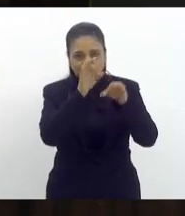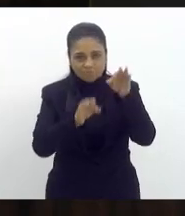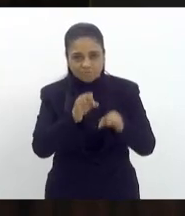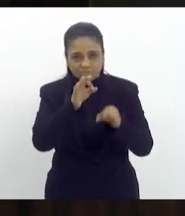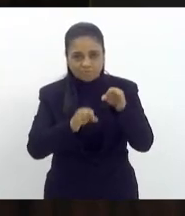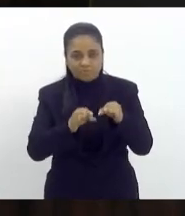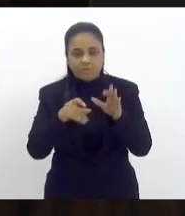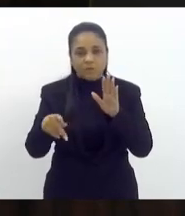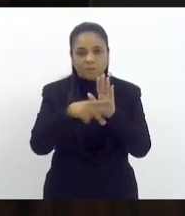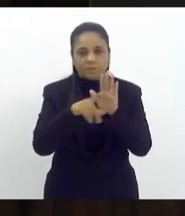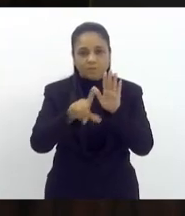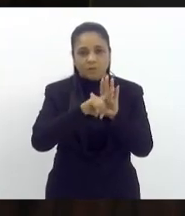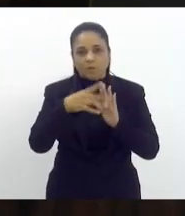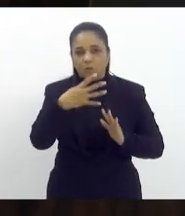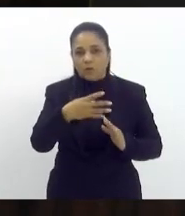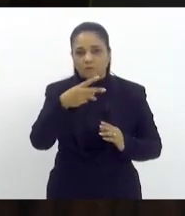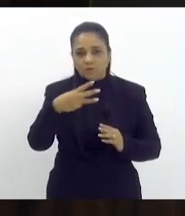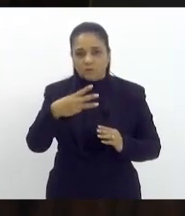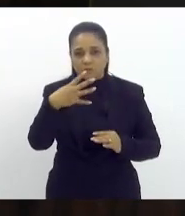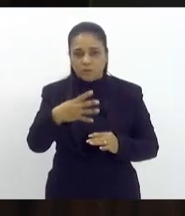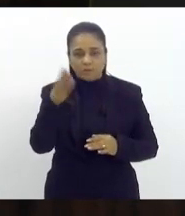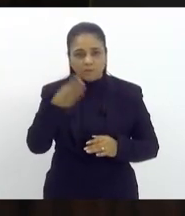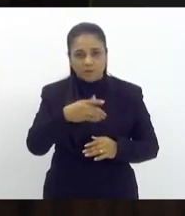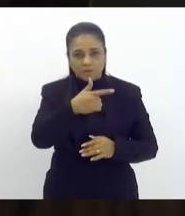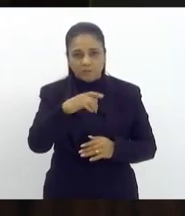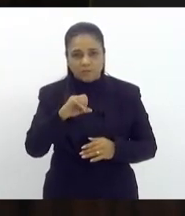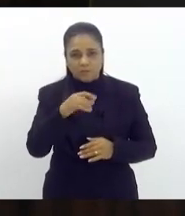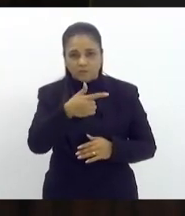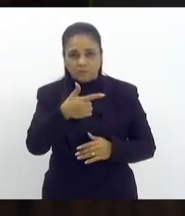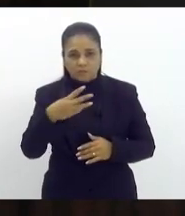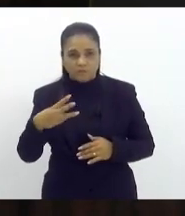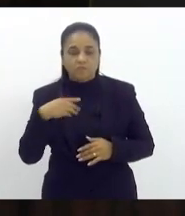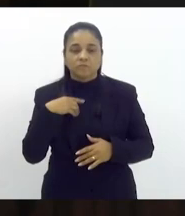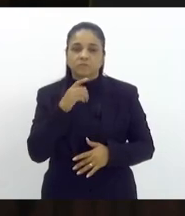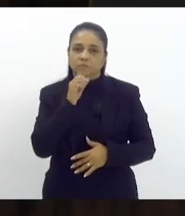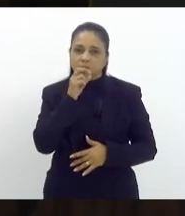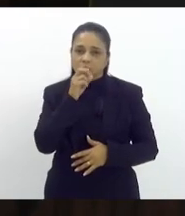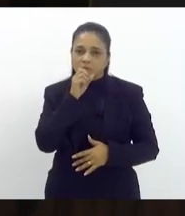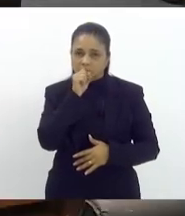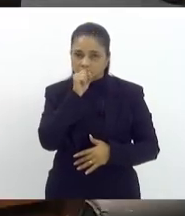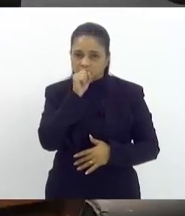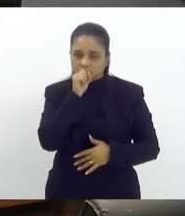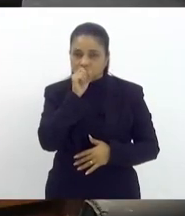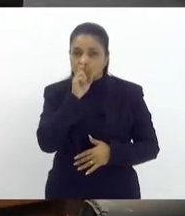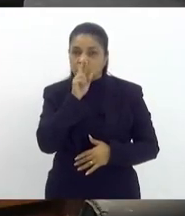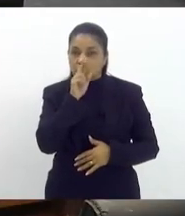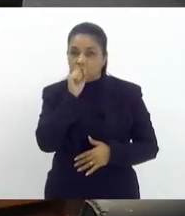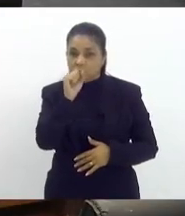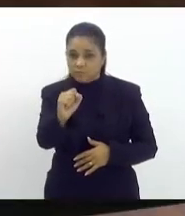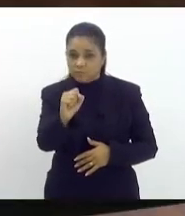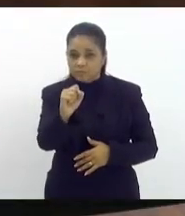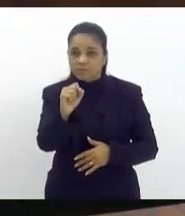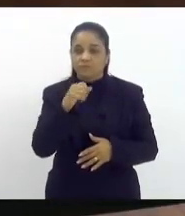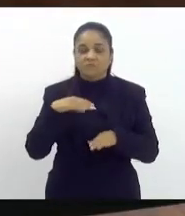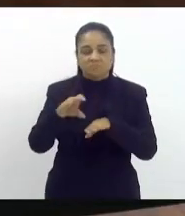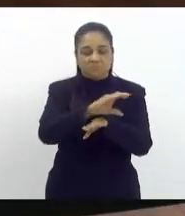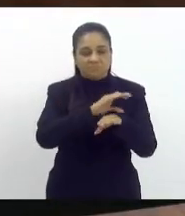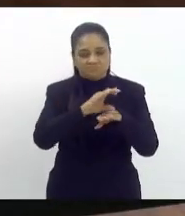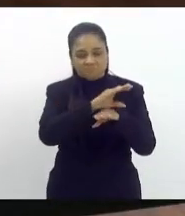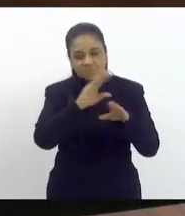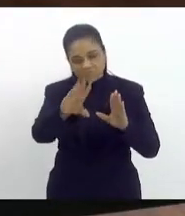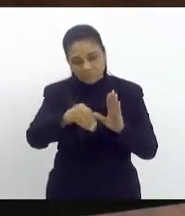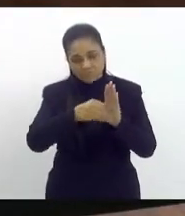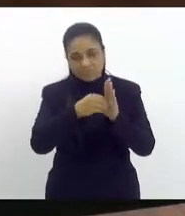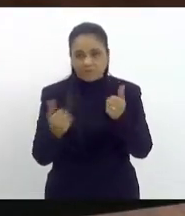qual quatro três quatro de 23 Deputado Rodrigo Amorim pela constitucionalidade com emendas concluindo